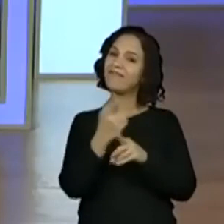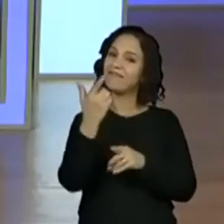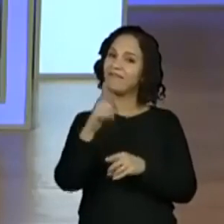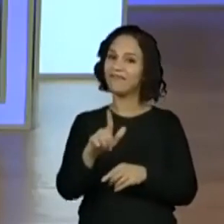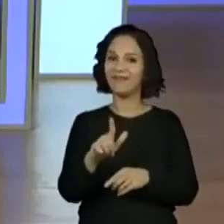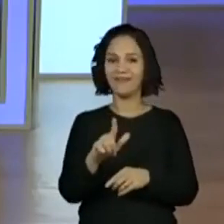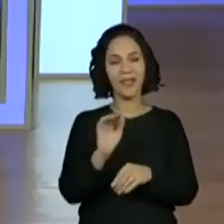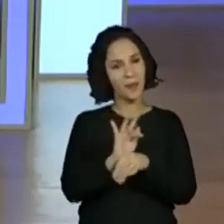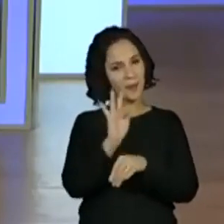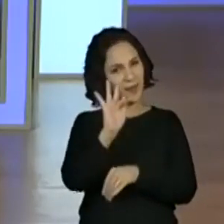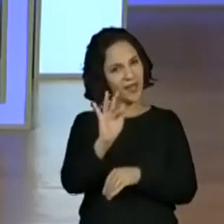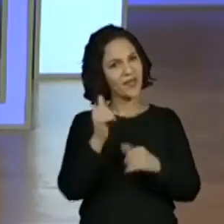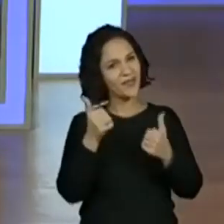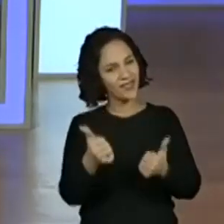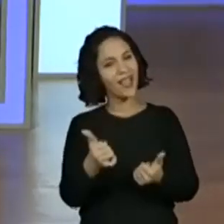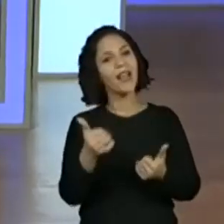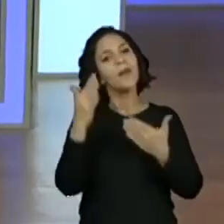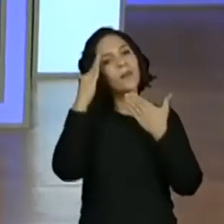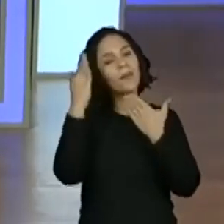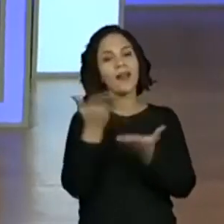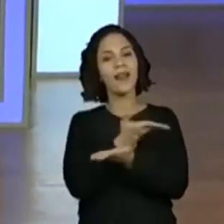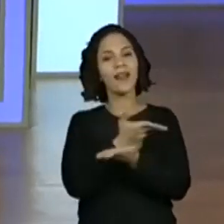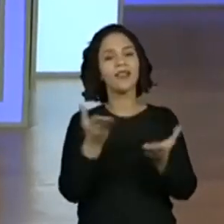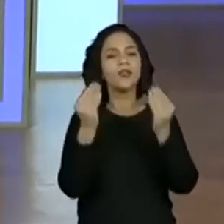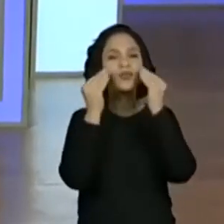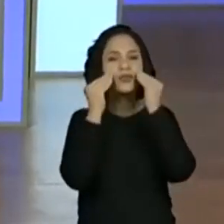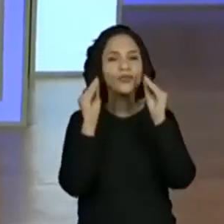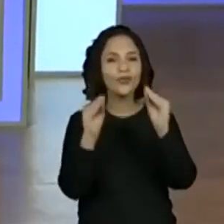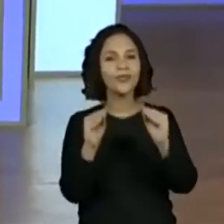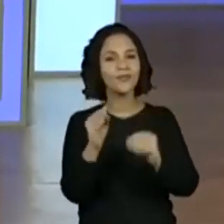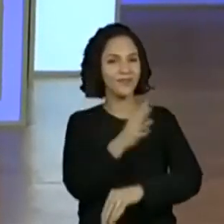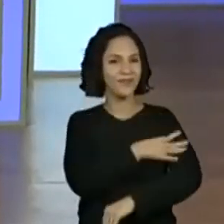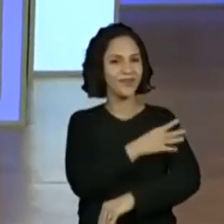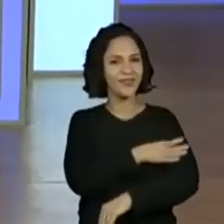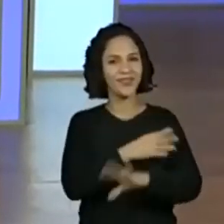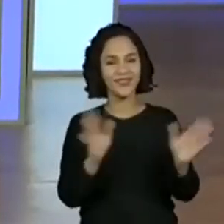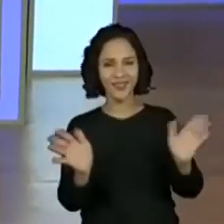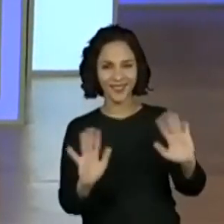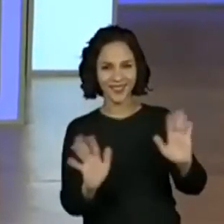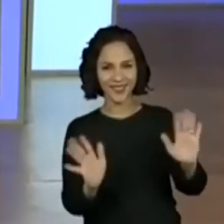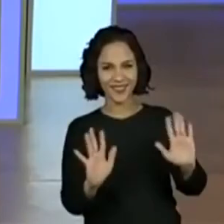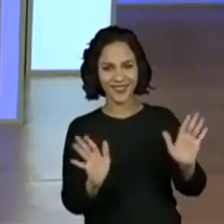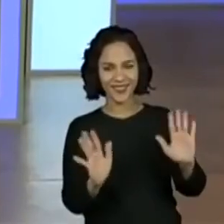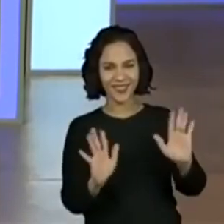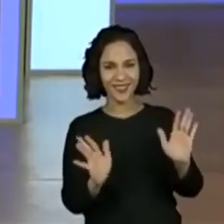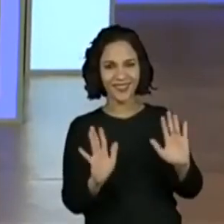sabe, aí um dia em breve. Isso. Muito obrigada a todos vocês. Beijão, quarto ano. Tchau.